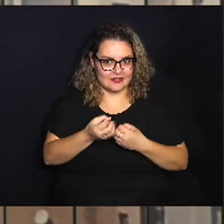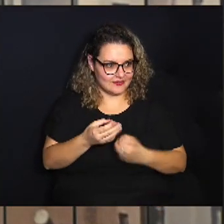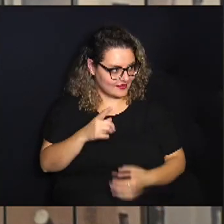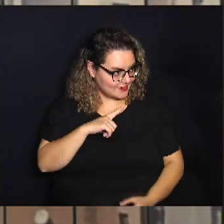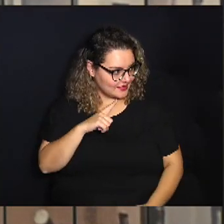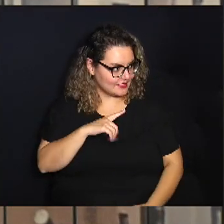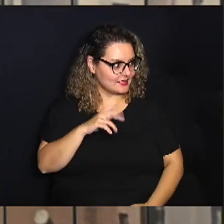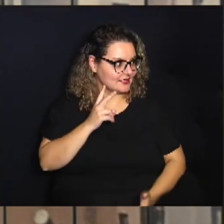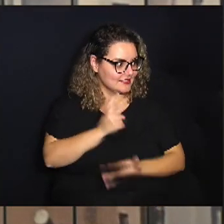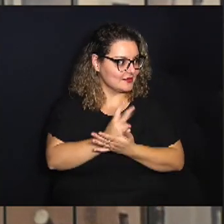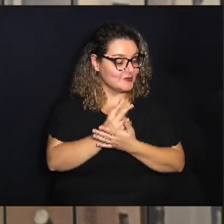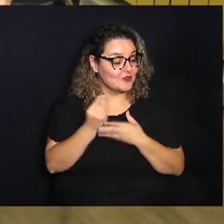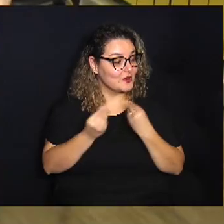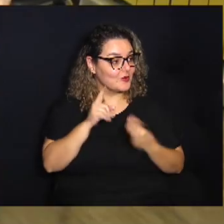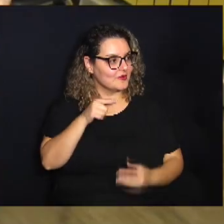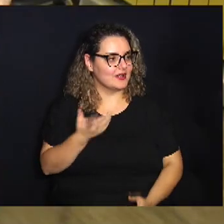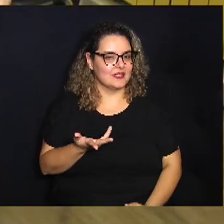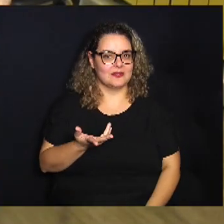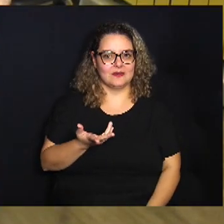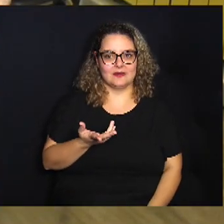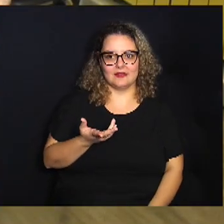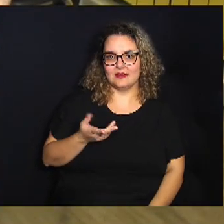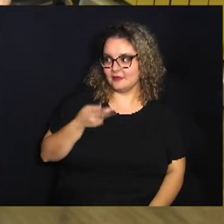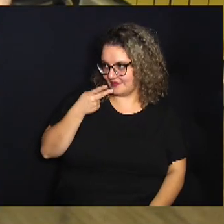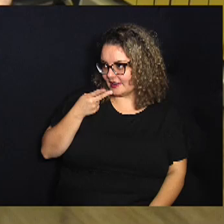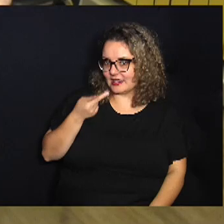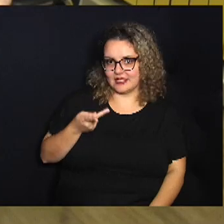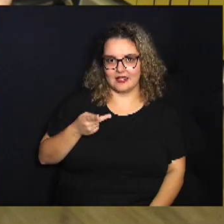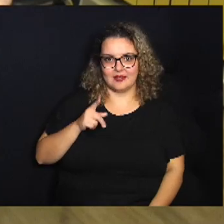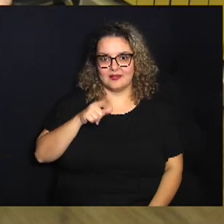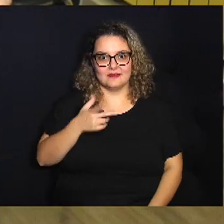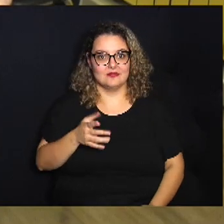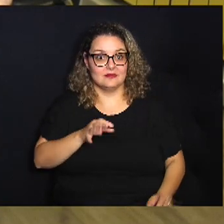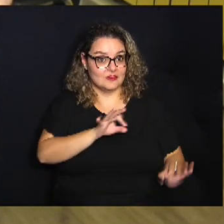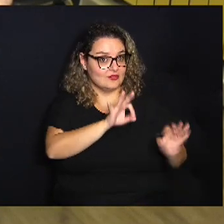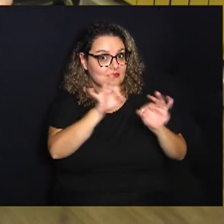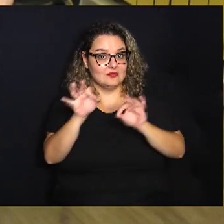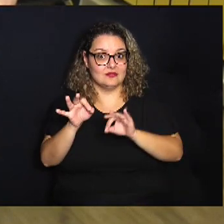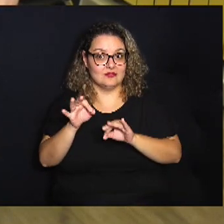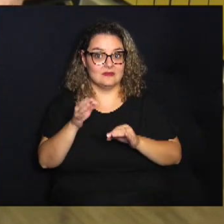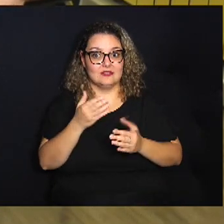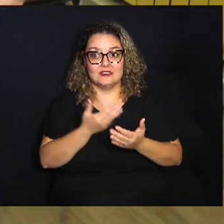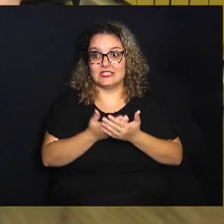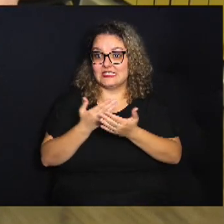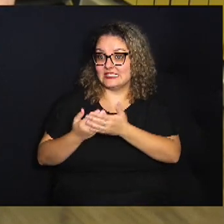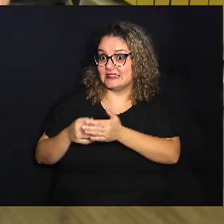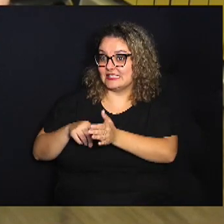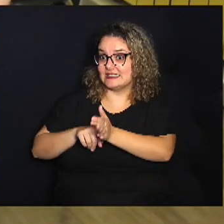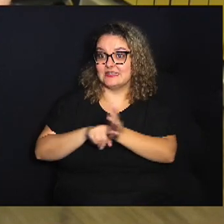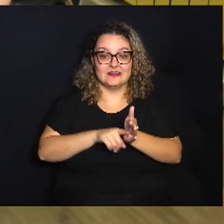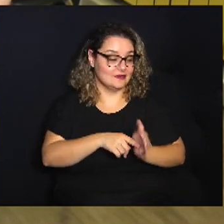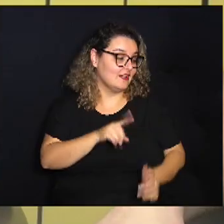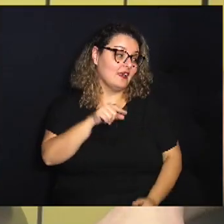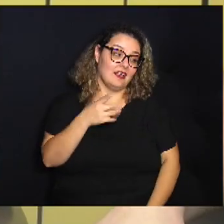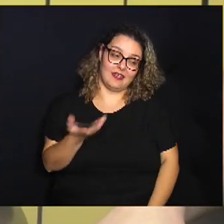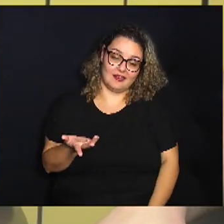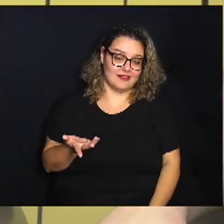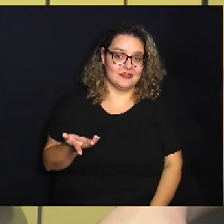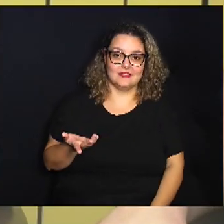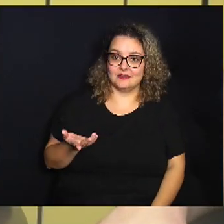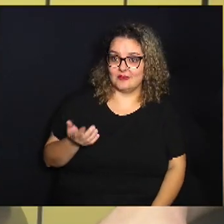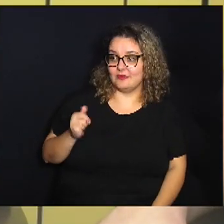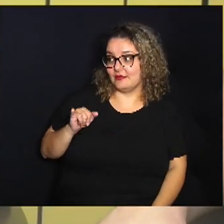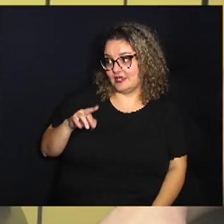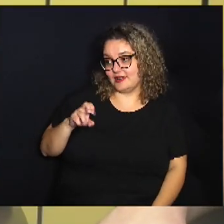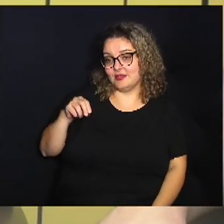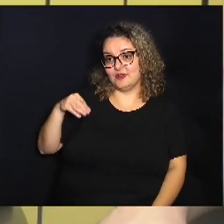toda hora. Como que é isso? O que é comentar? É, ficar por muito tempo estudar assim. Atleta, estudar atleta, modalidade. É isso, né? Tem que... O Ironman, pra